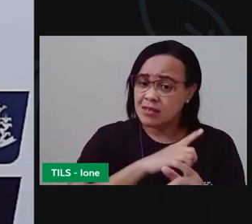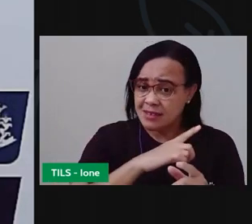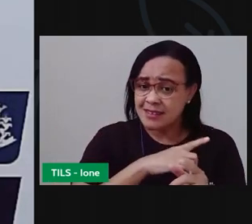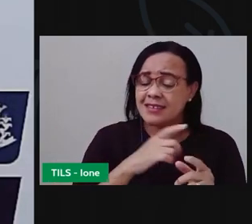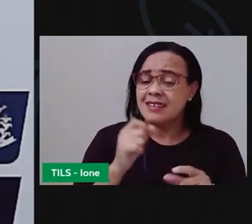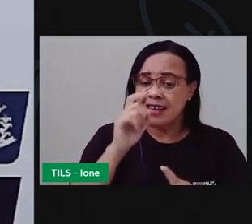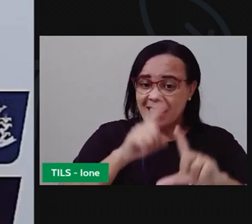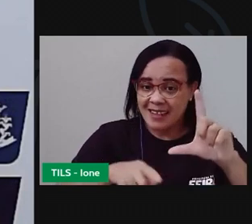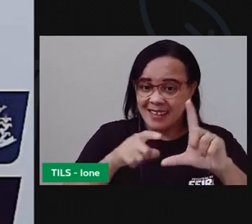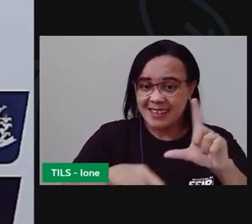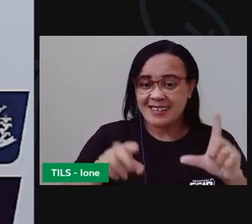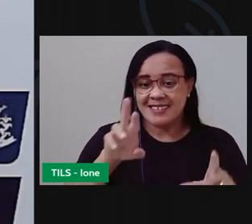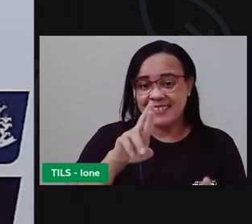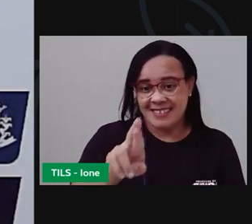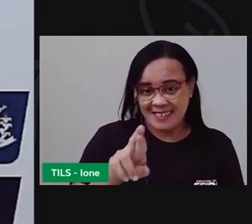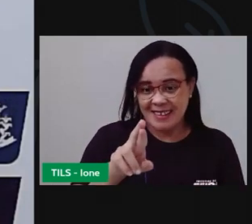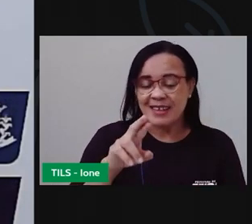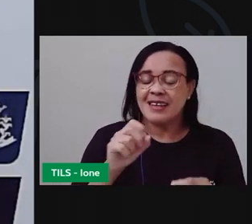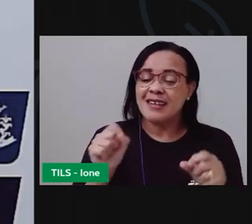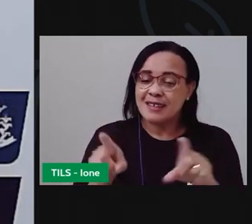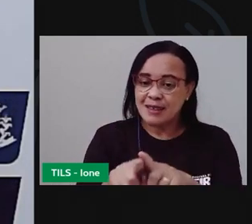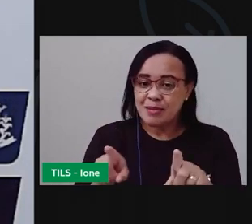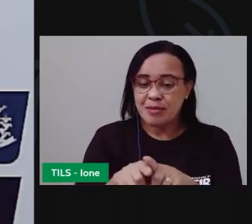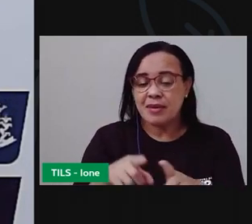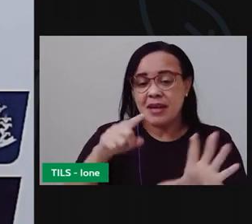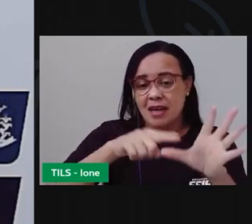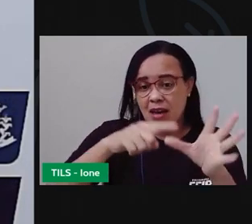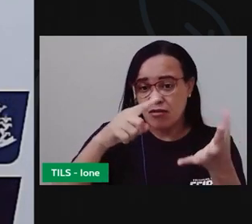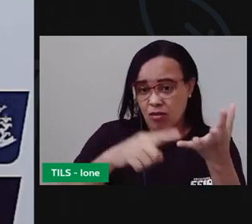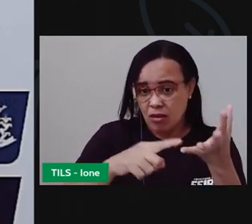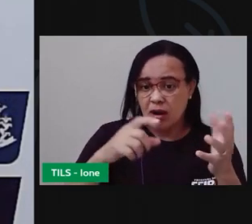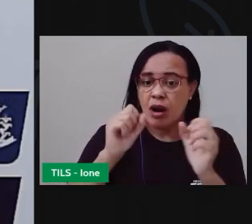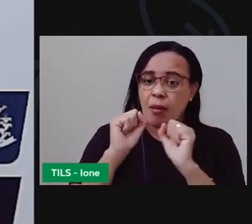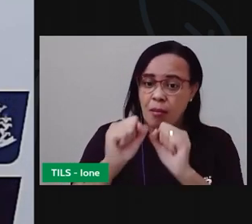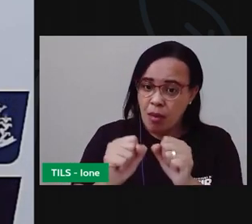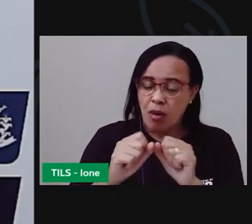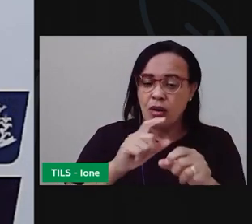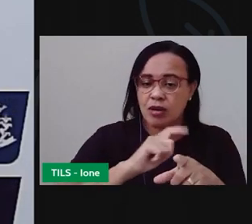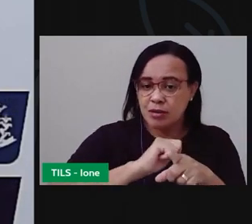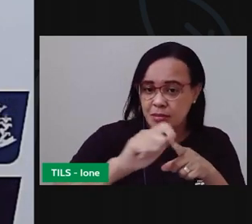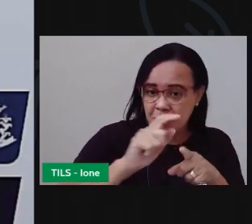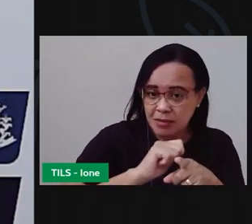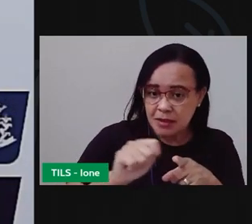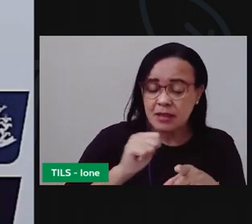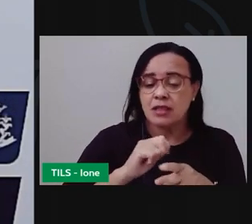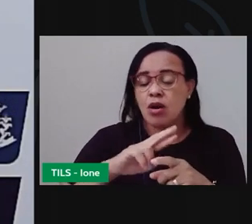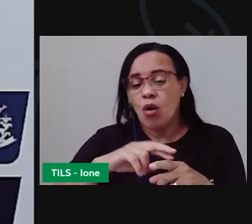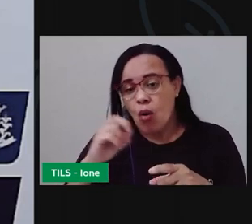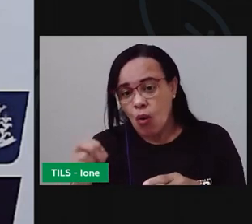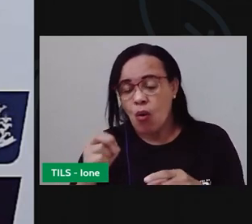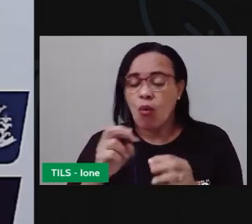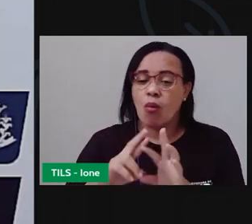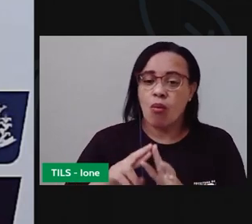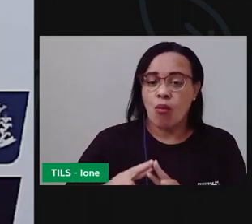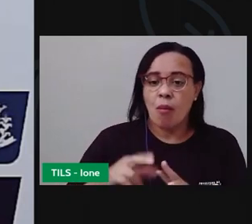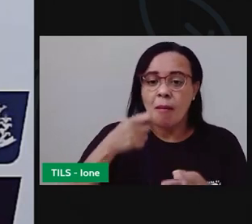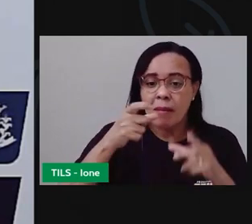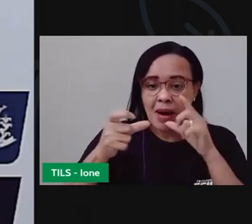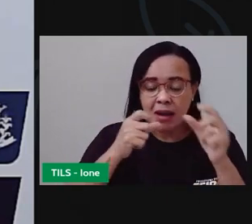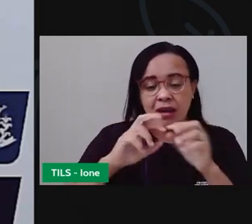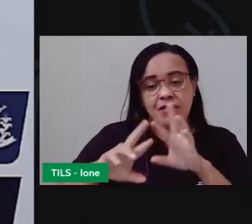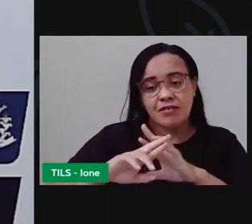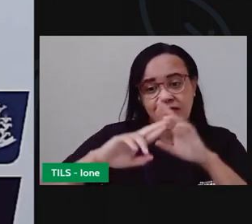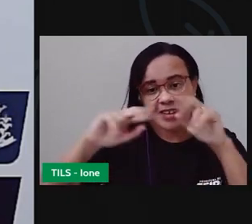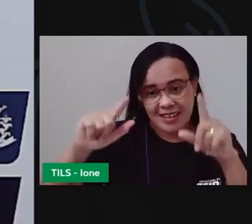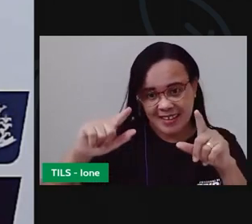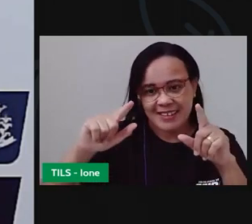a letra re e uma vogal produz sílabas que vão trazer um som diferente para mim que eu sou